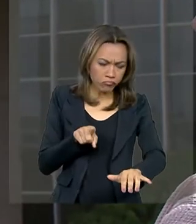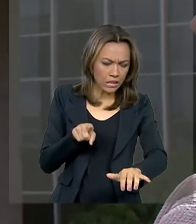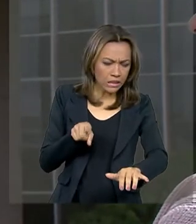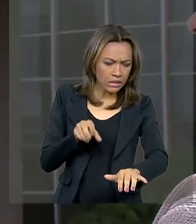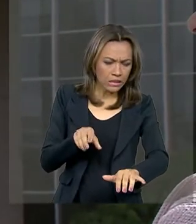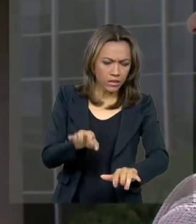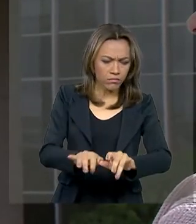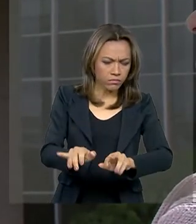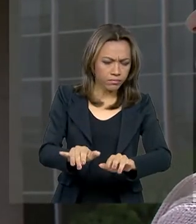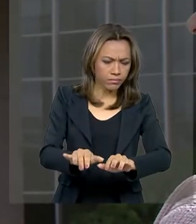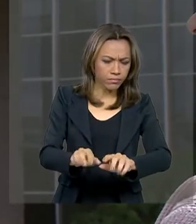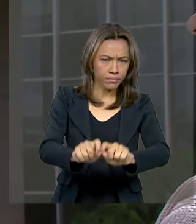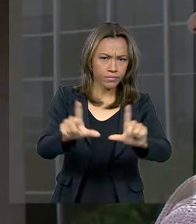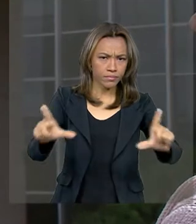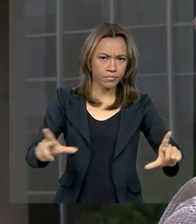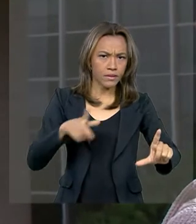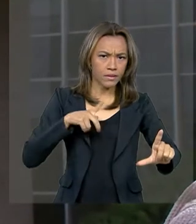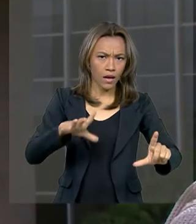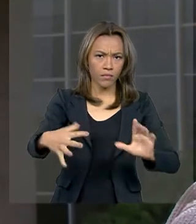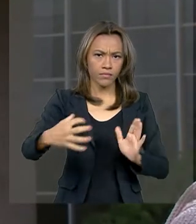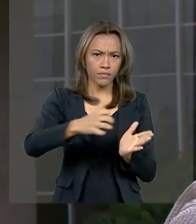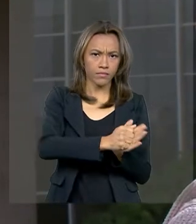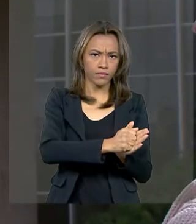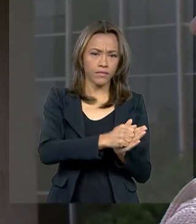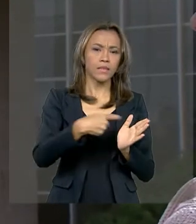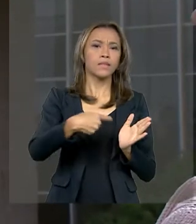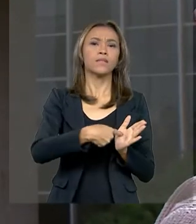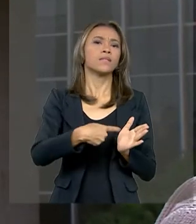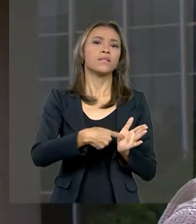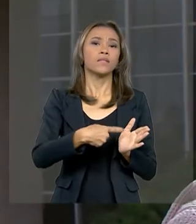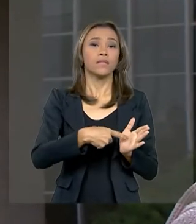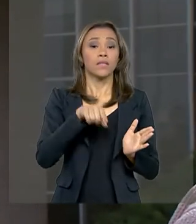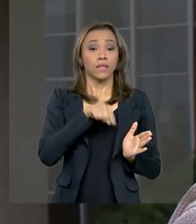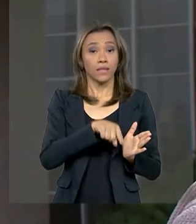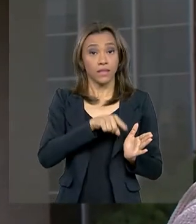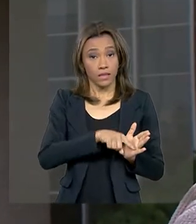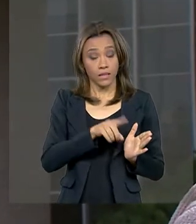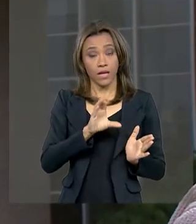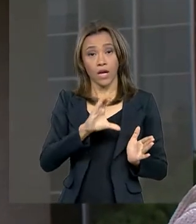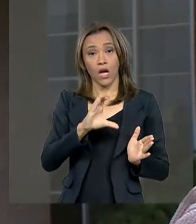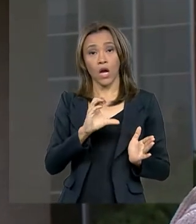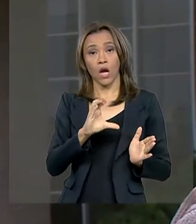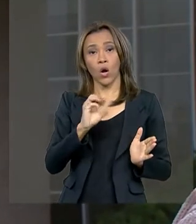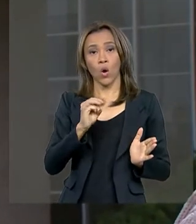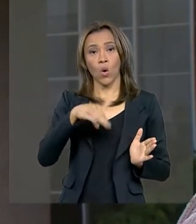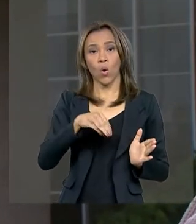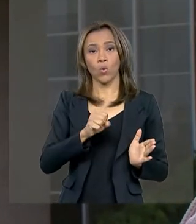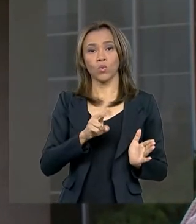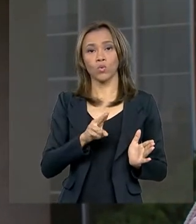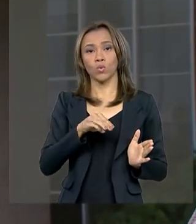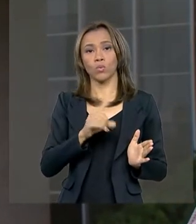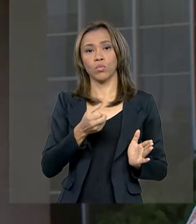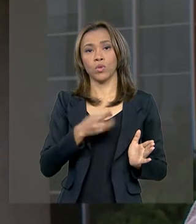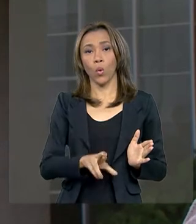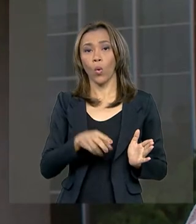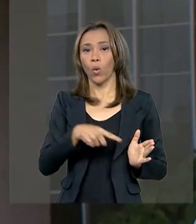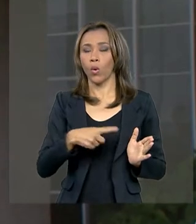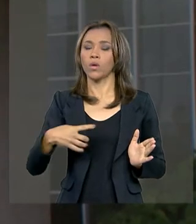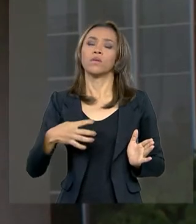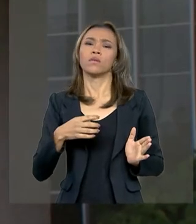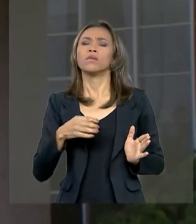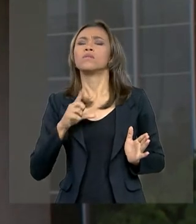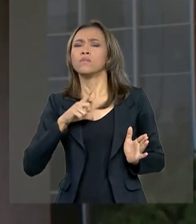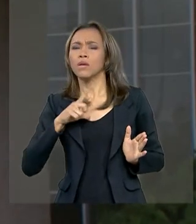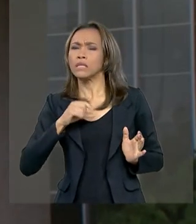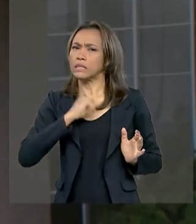plataformas digitais, se elas estão cadastradas na plataforma do consumidor.gov.br, que é uma garantia que o Ministério da Justiça dá de que aquela empresa